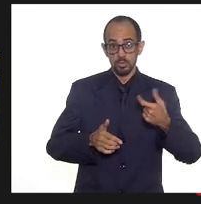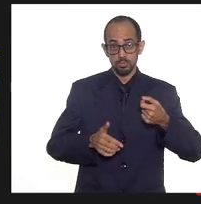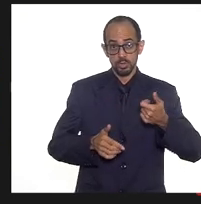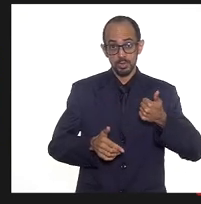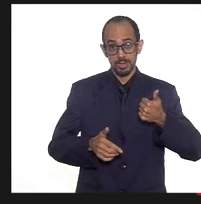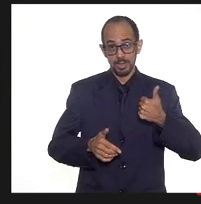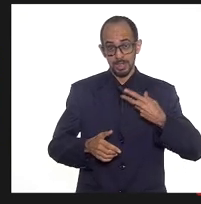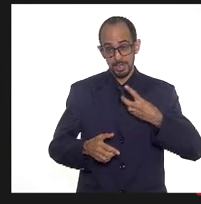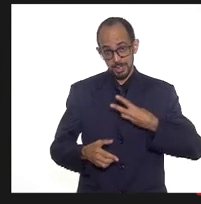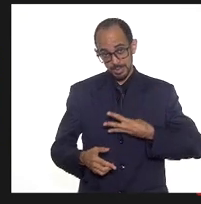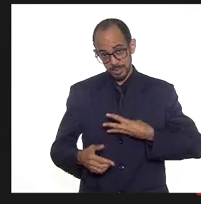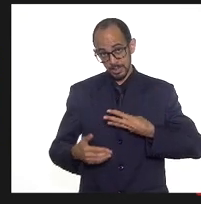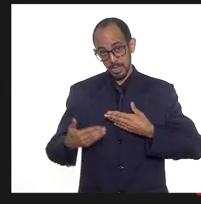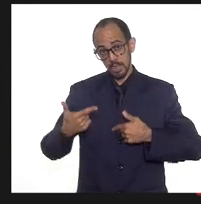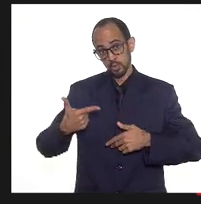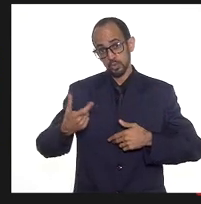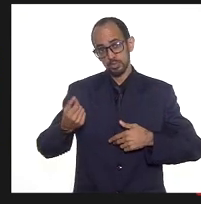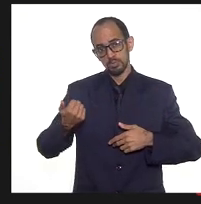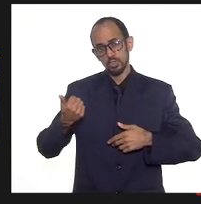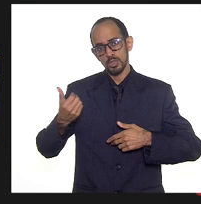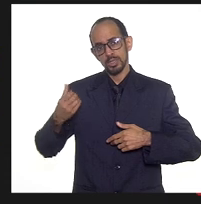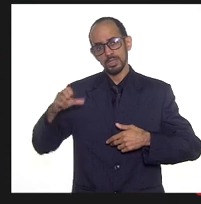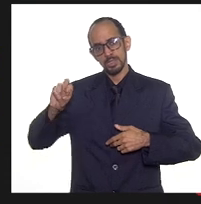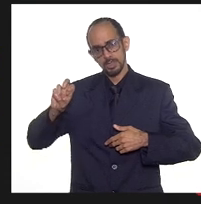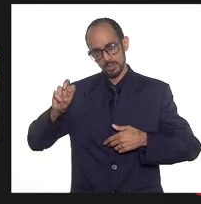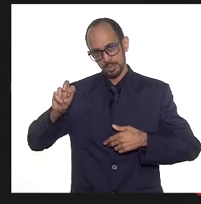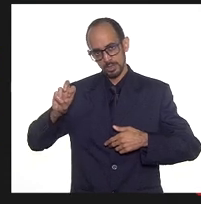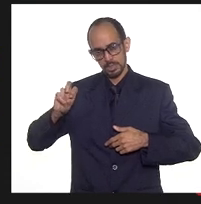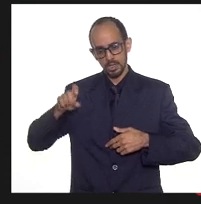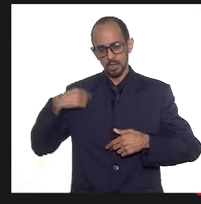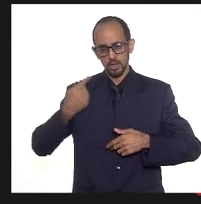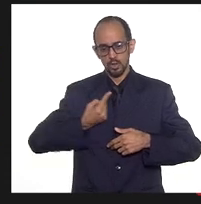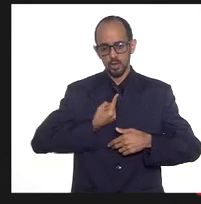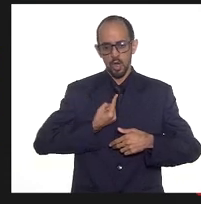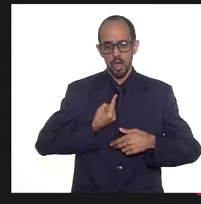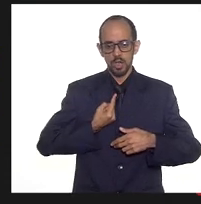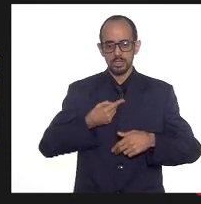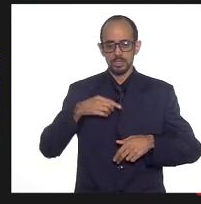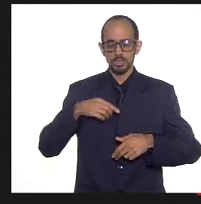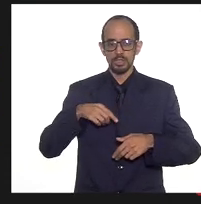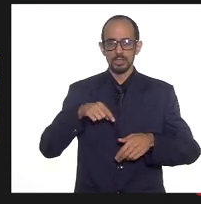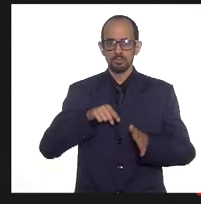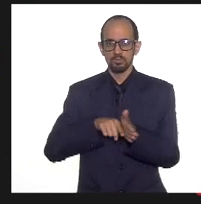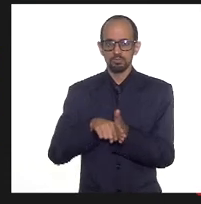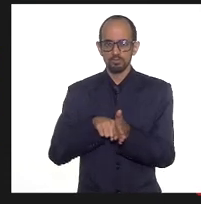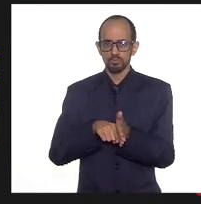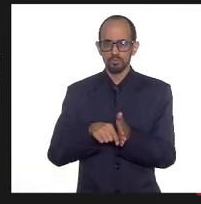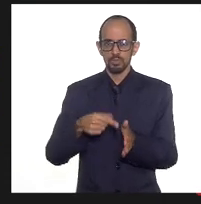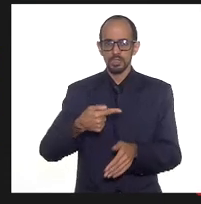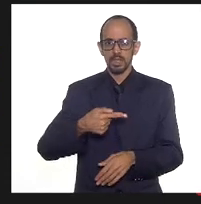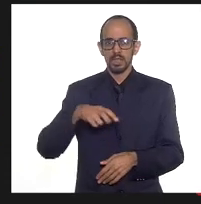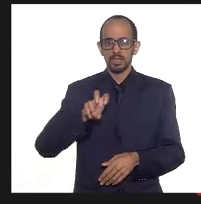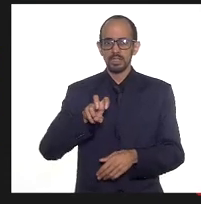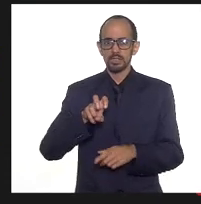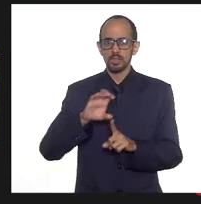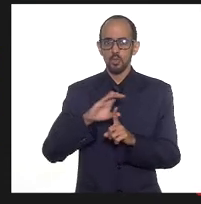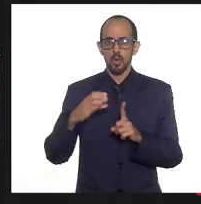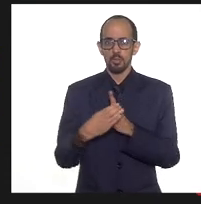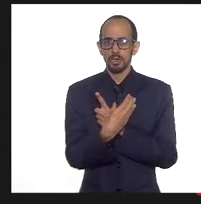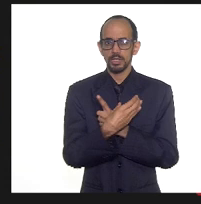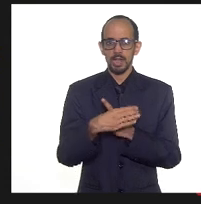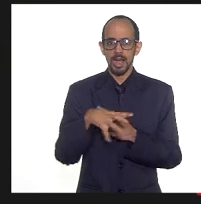2015. Nós levantamos 75 comunidades de terreiro e candomblé e centros de umbanda da